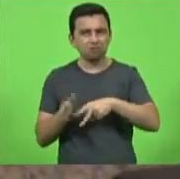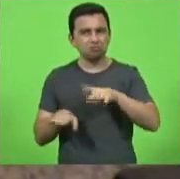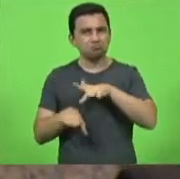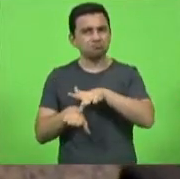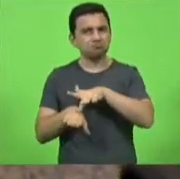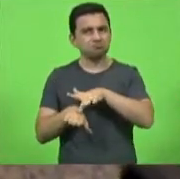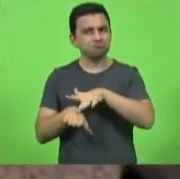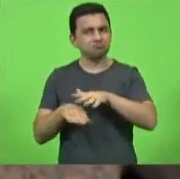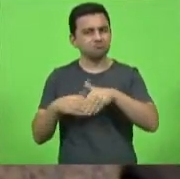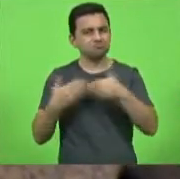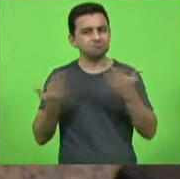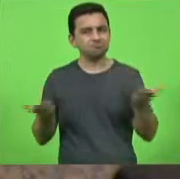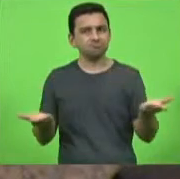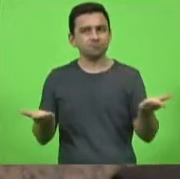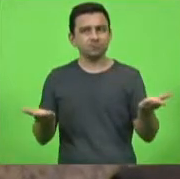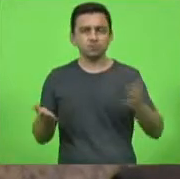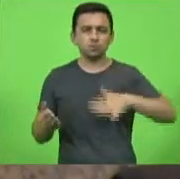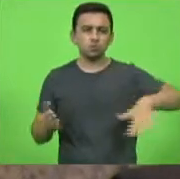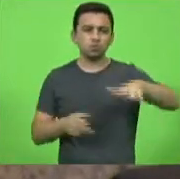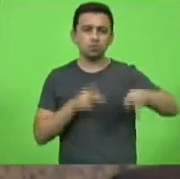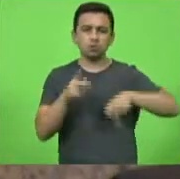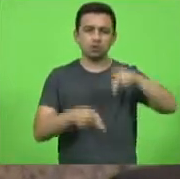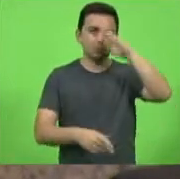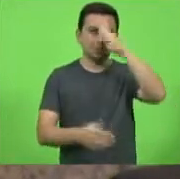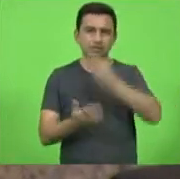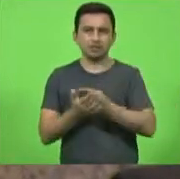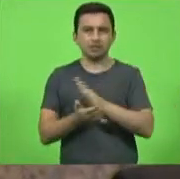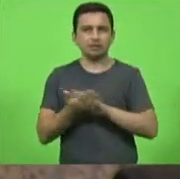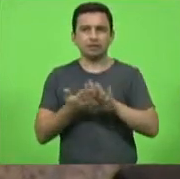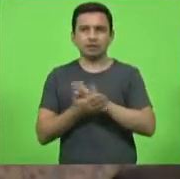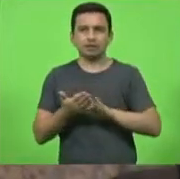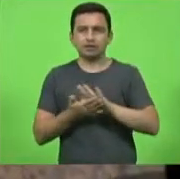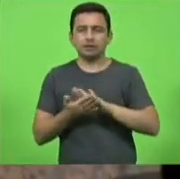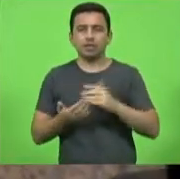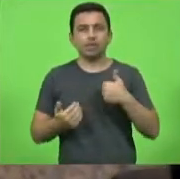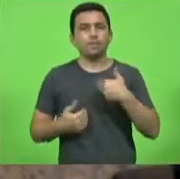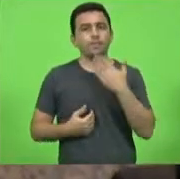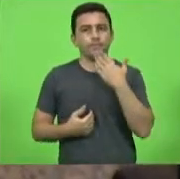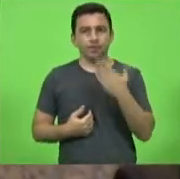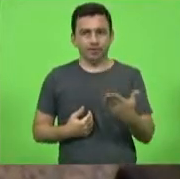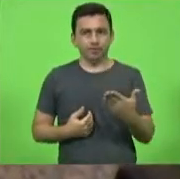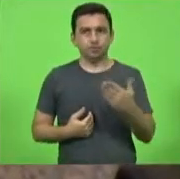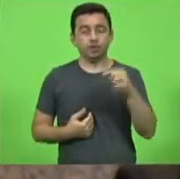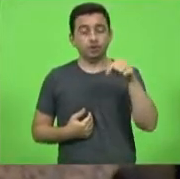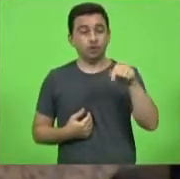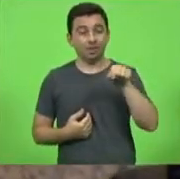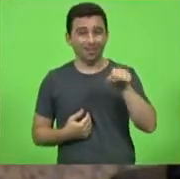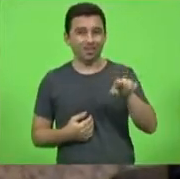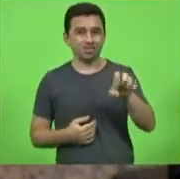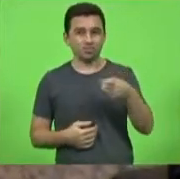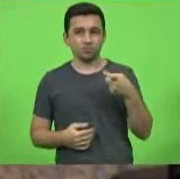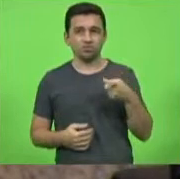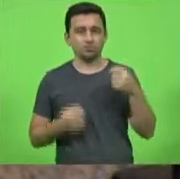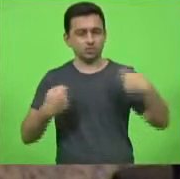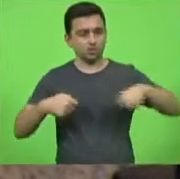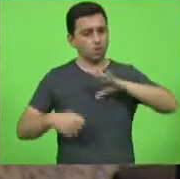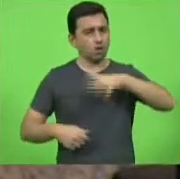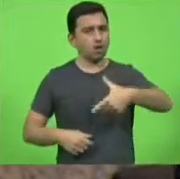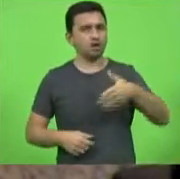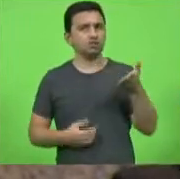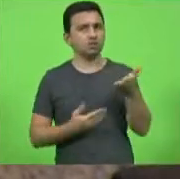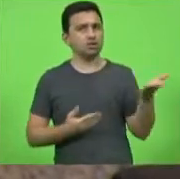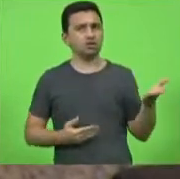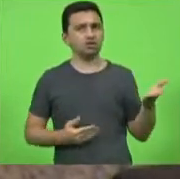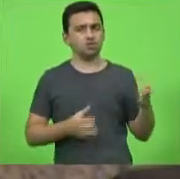Por isso que caem no descrédito da população o dia a dia. Eu rogo para que o nosso executivo tenha coragem,